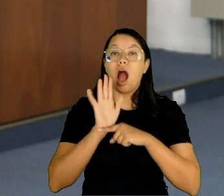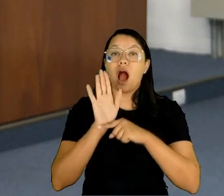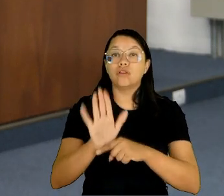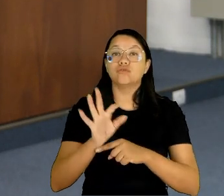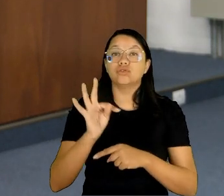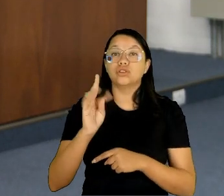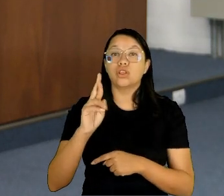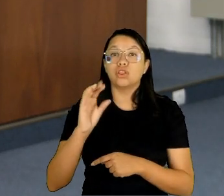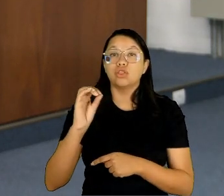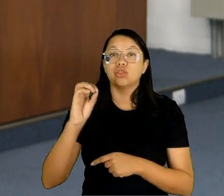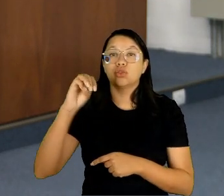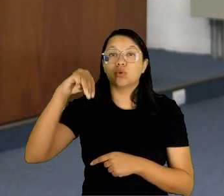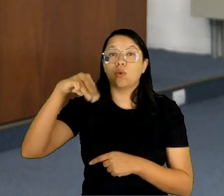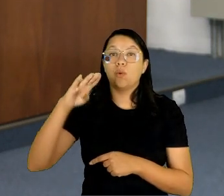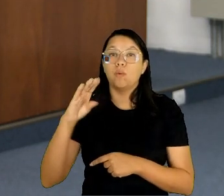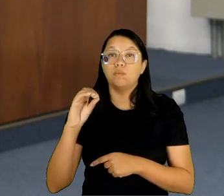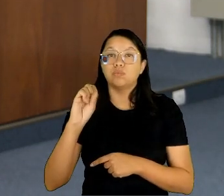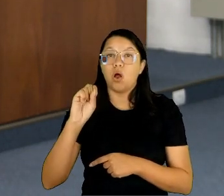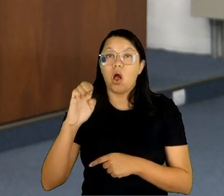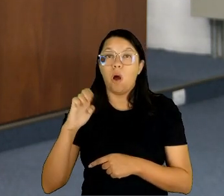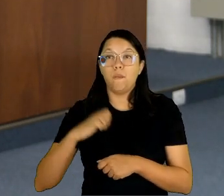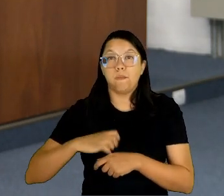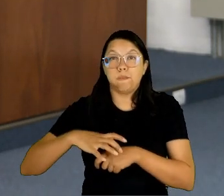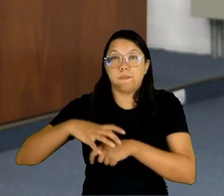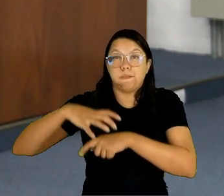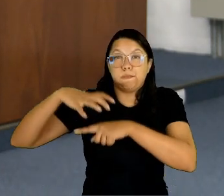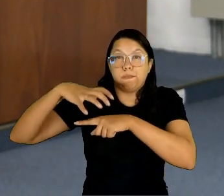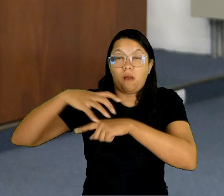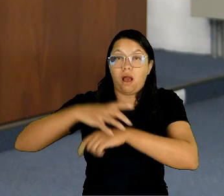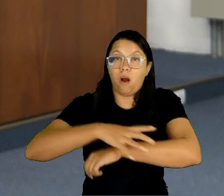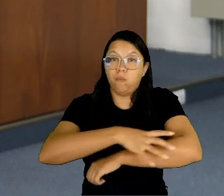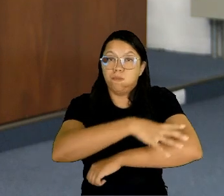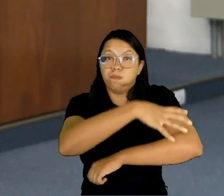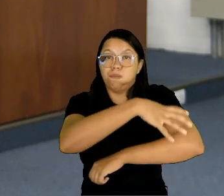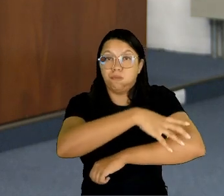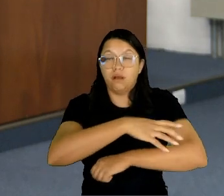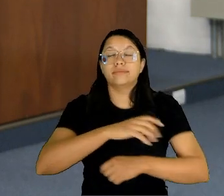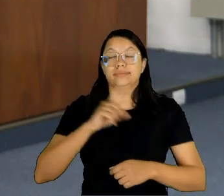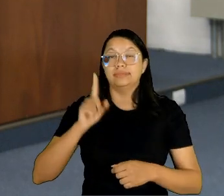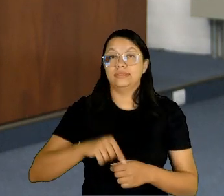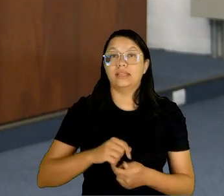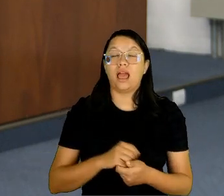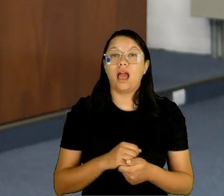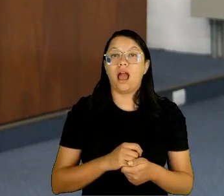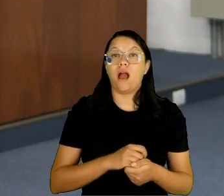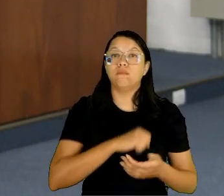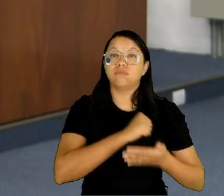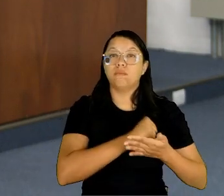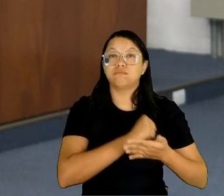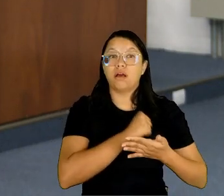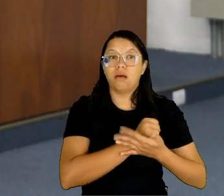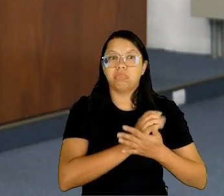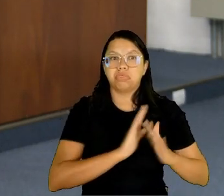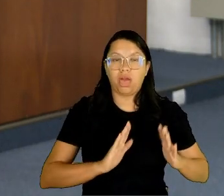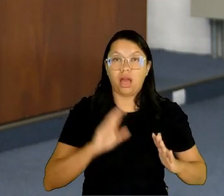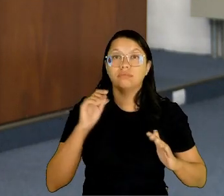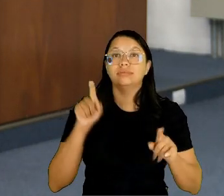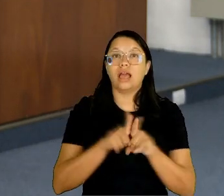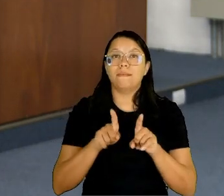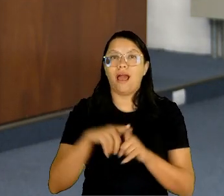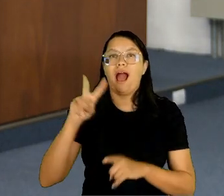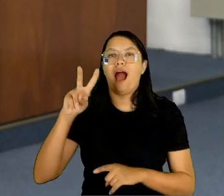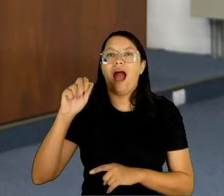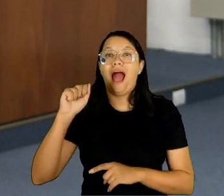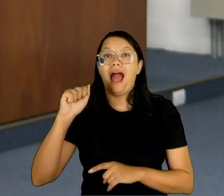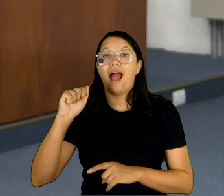contribui aqui para trombose e ocasiona essa doença final que eu comentei, que é o infarto, que é a obstrução da artéria do coração, o AVC, que é o